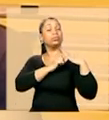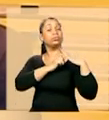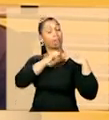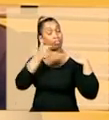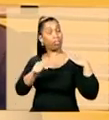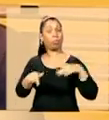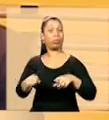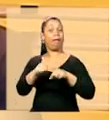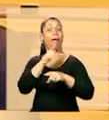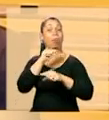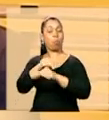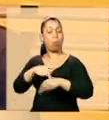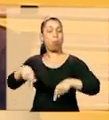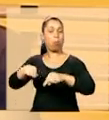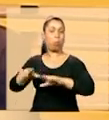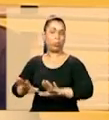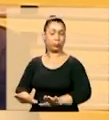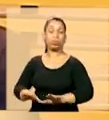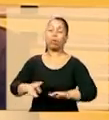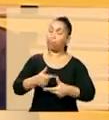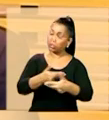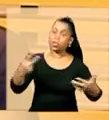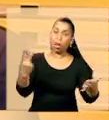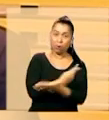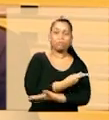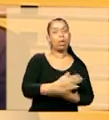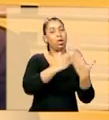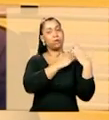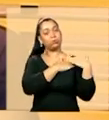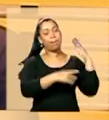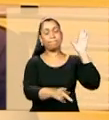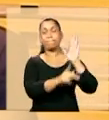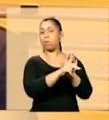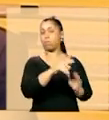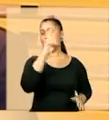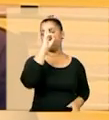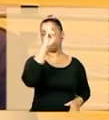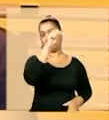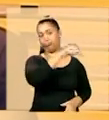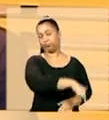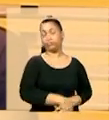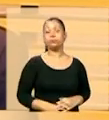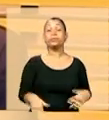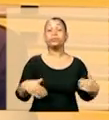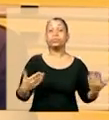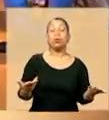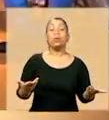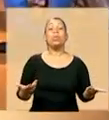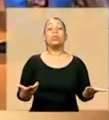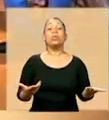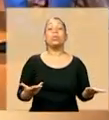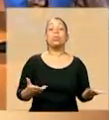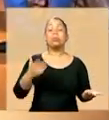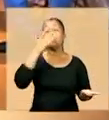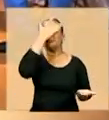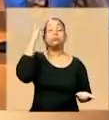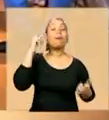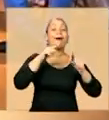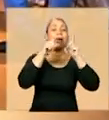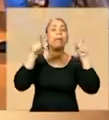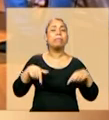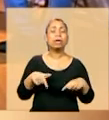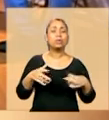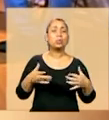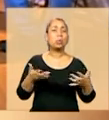não ter aquela poça d'água. Então, tudo que acontecer é responsabilidade do empregador. Legal. E com relação ao